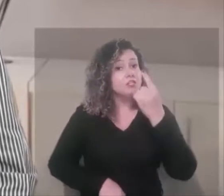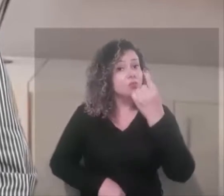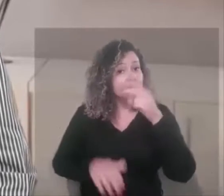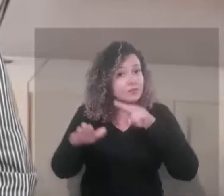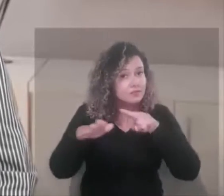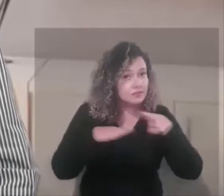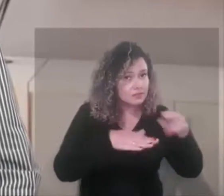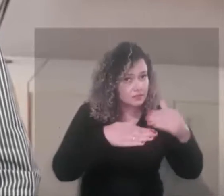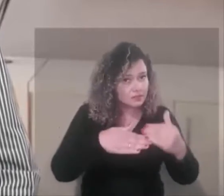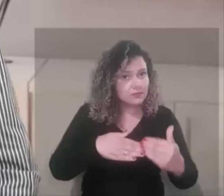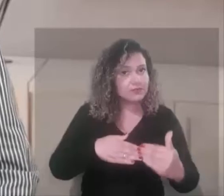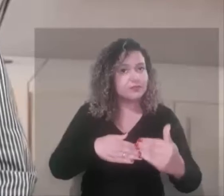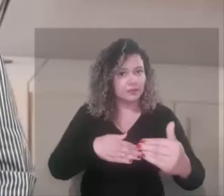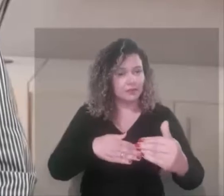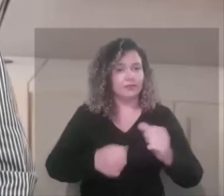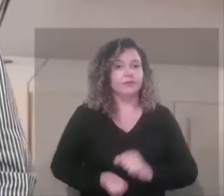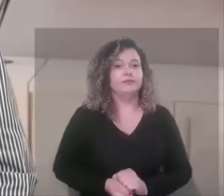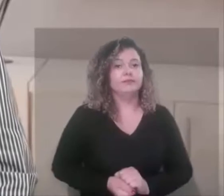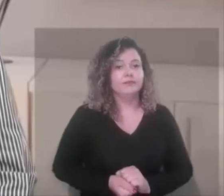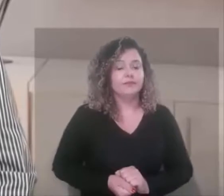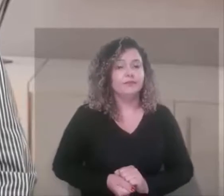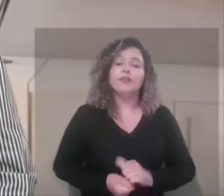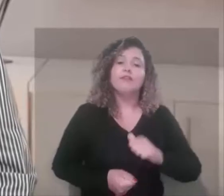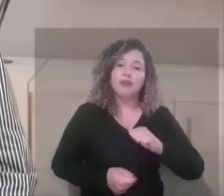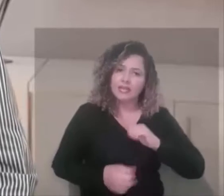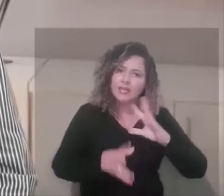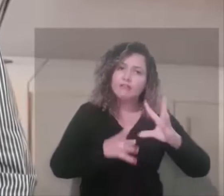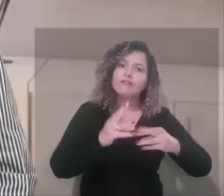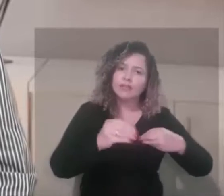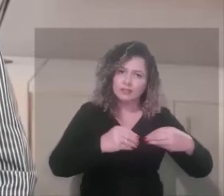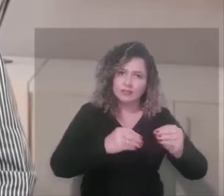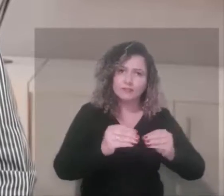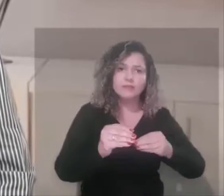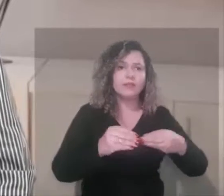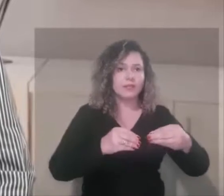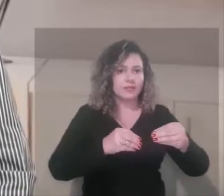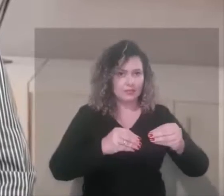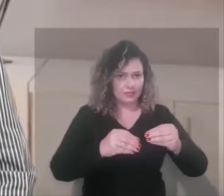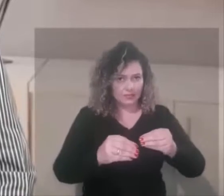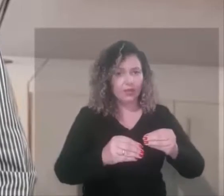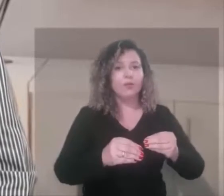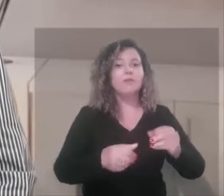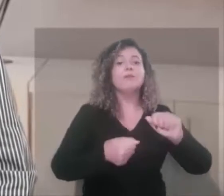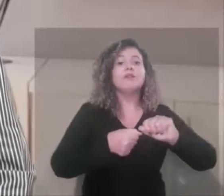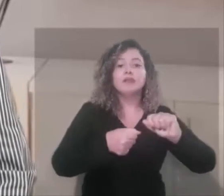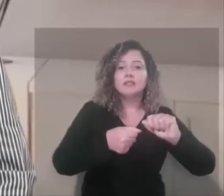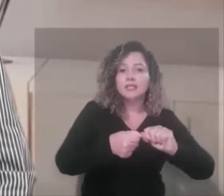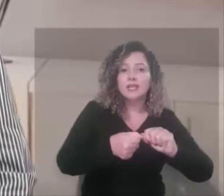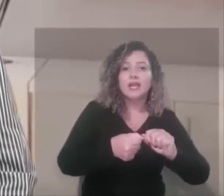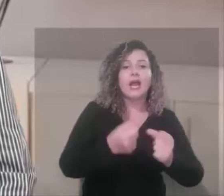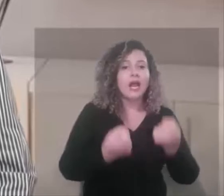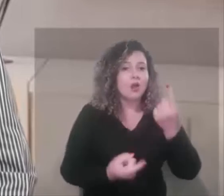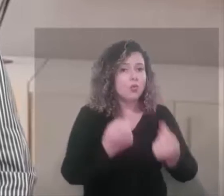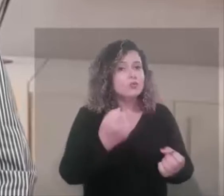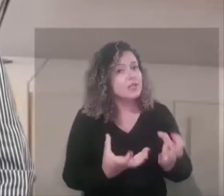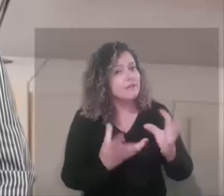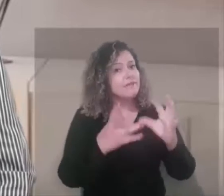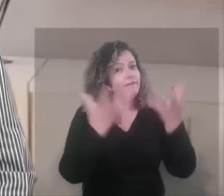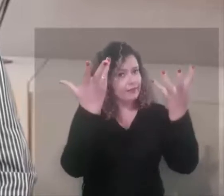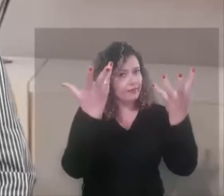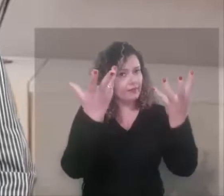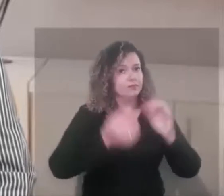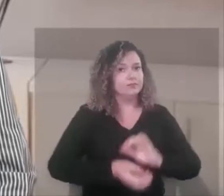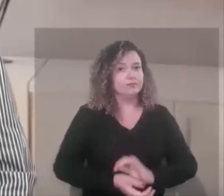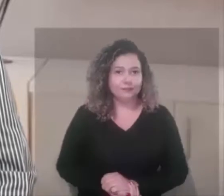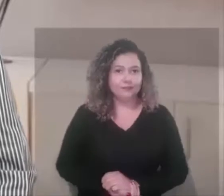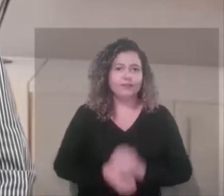uma semana e adotando maior flexibilização para eventos, a mesma já adotada pelo programa Minas Consciente do